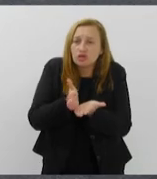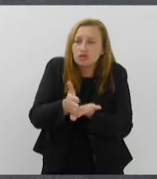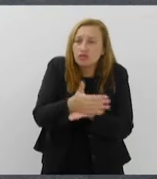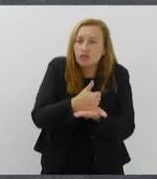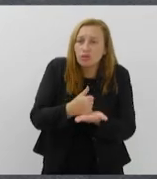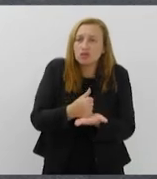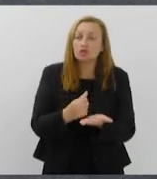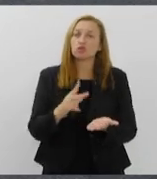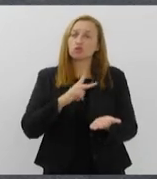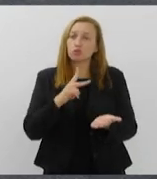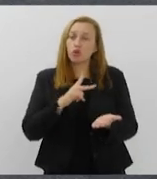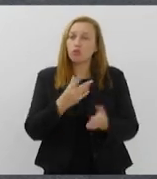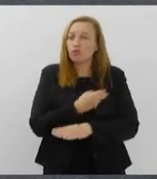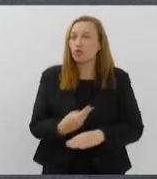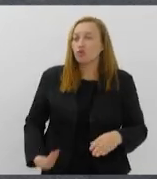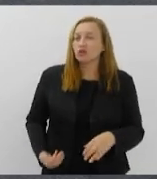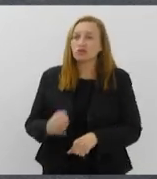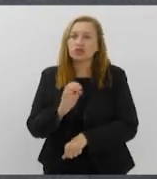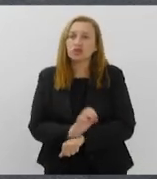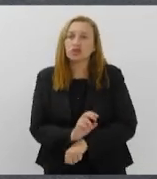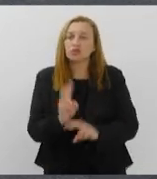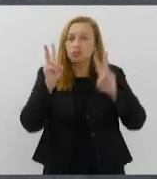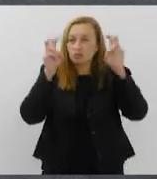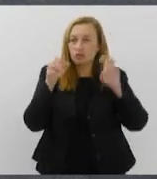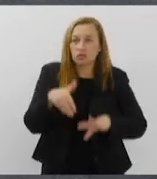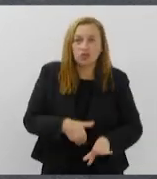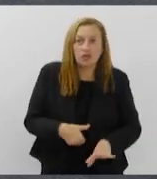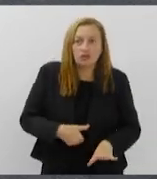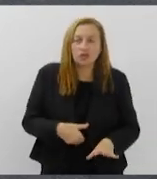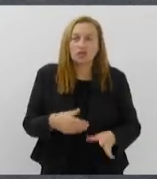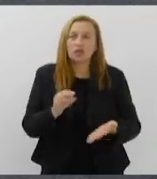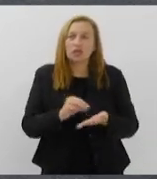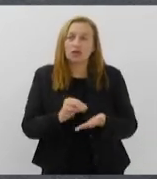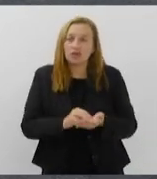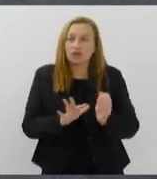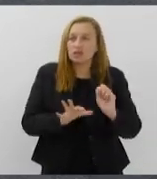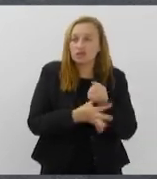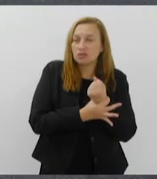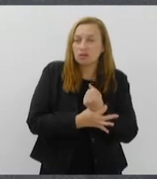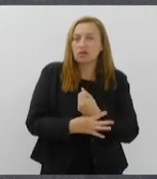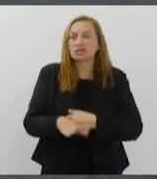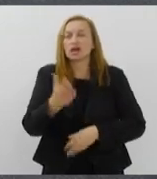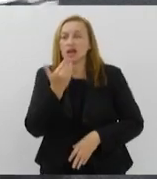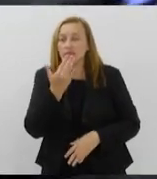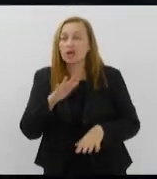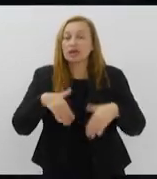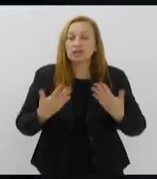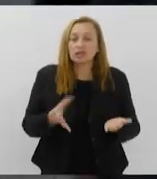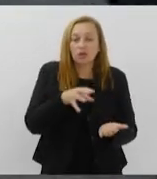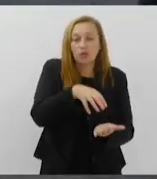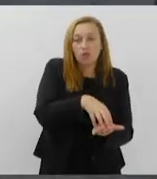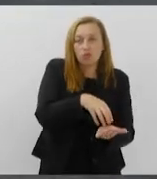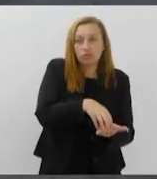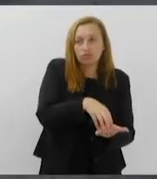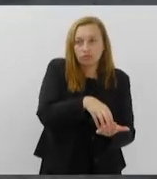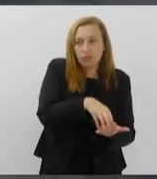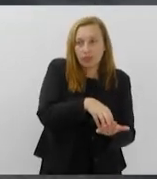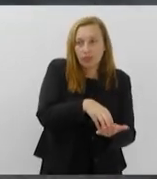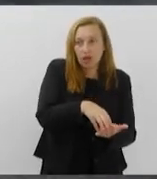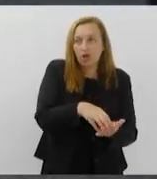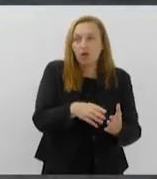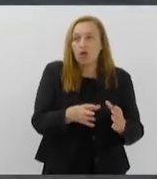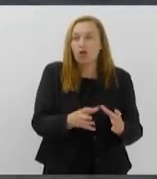próprio governo do Estado sobre a questão da fome e a insegurança alimentar. Então, o Observatório da Fome Ebert de Souza